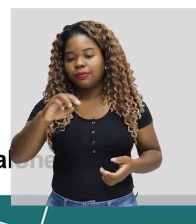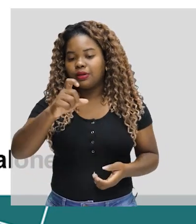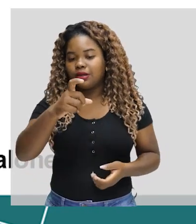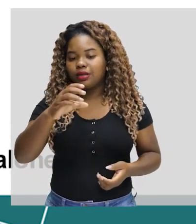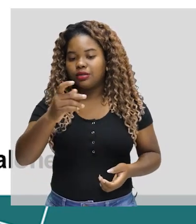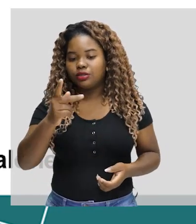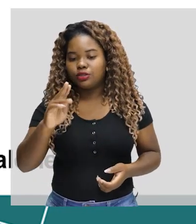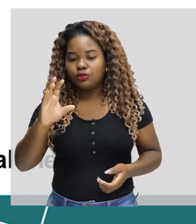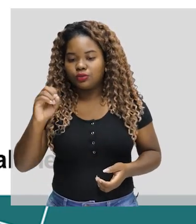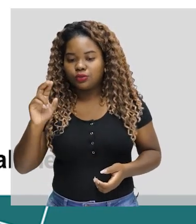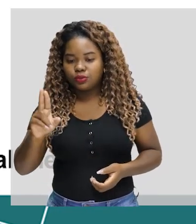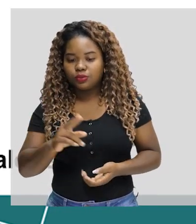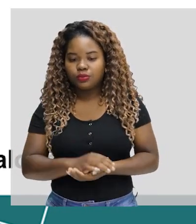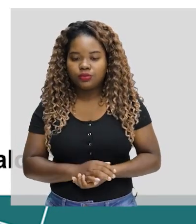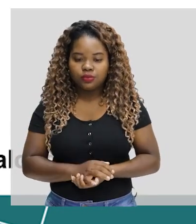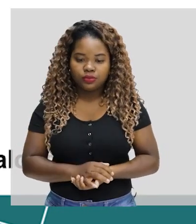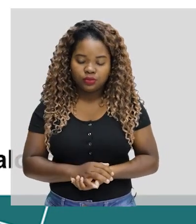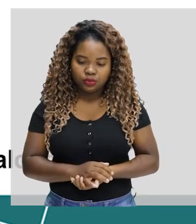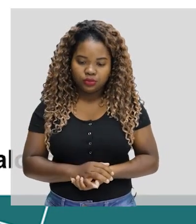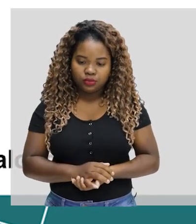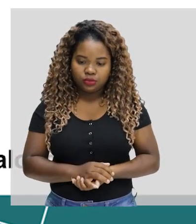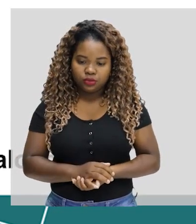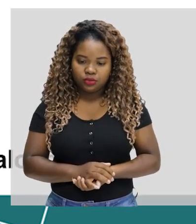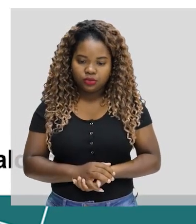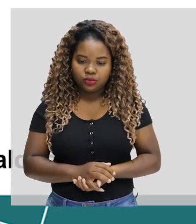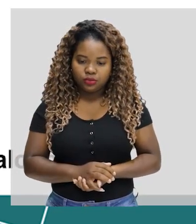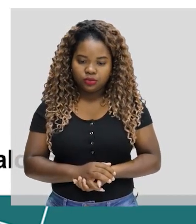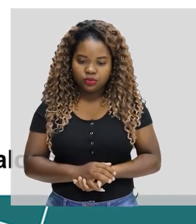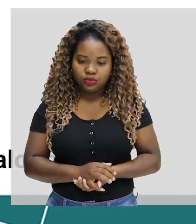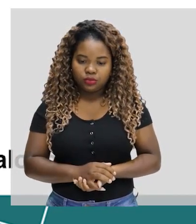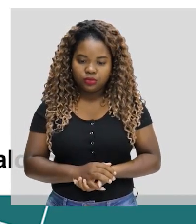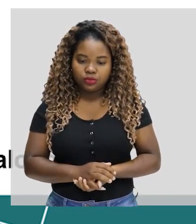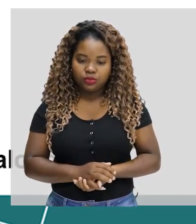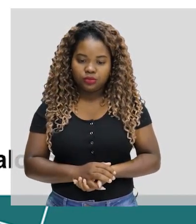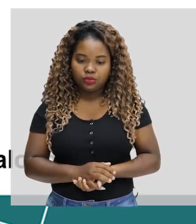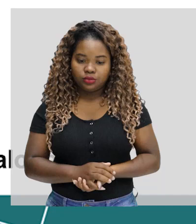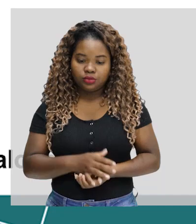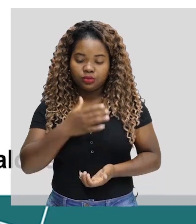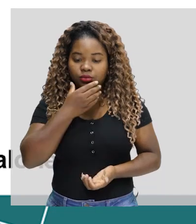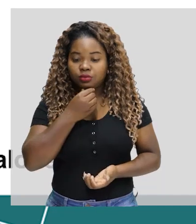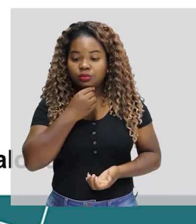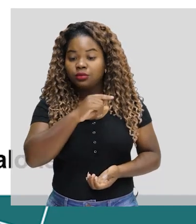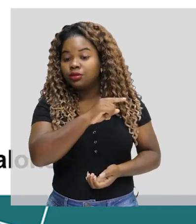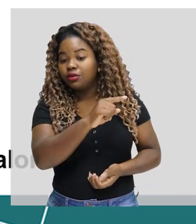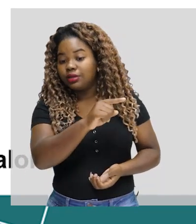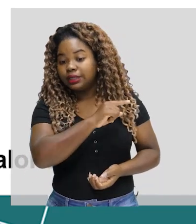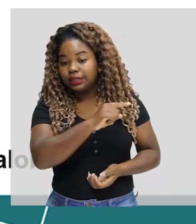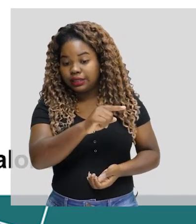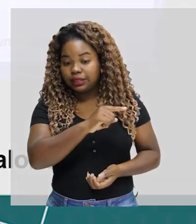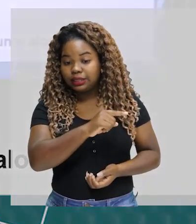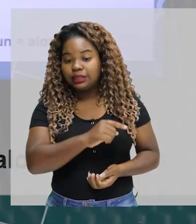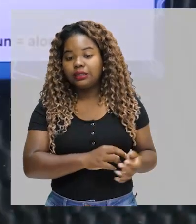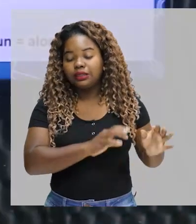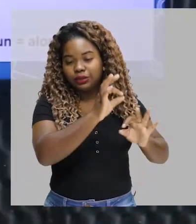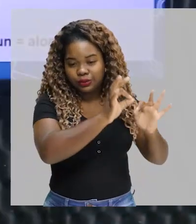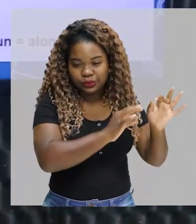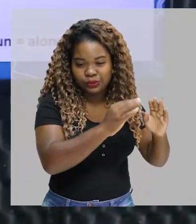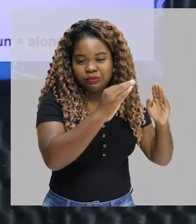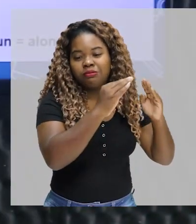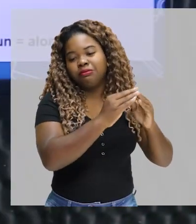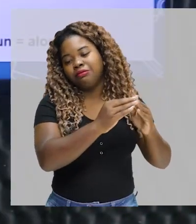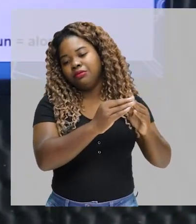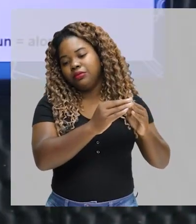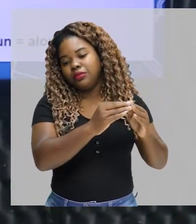mesmo. They built the house themselves. Eles construíram a casa eles mesmos, ou